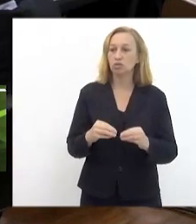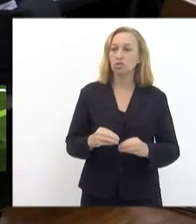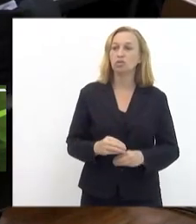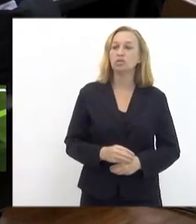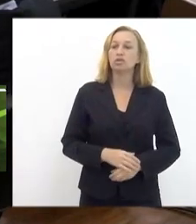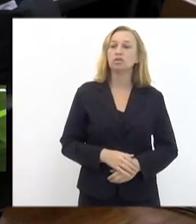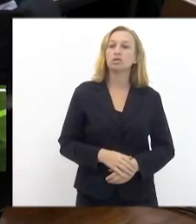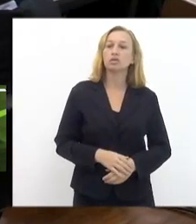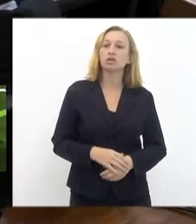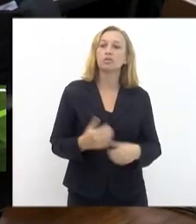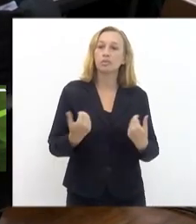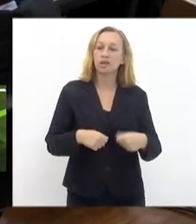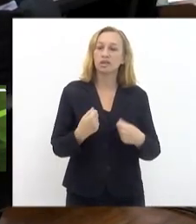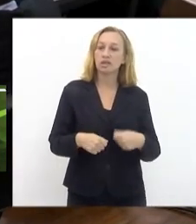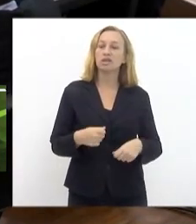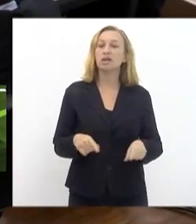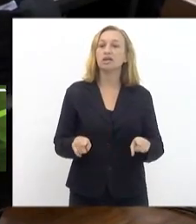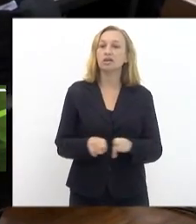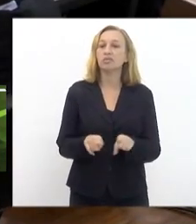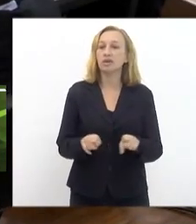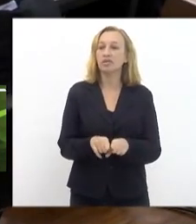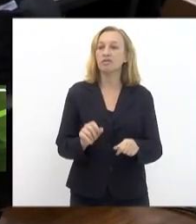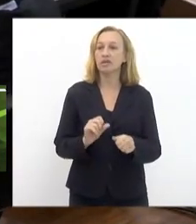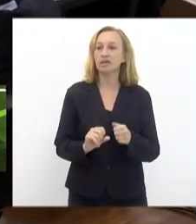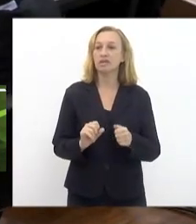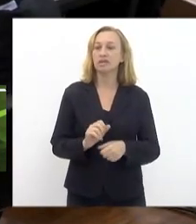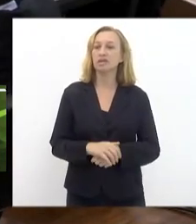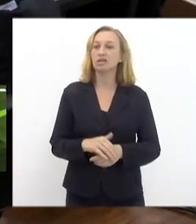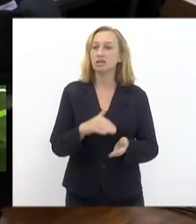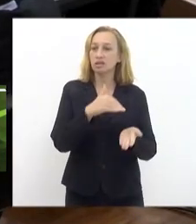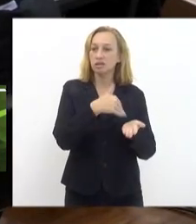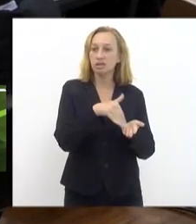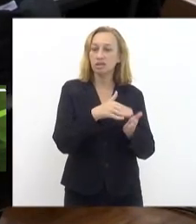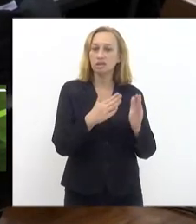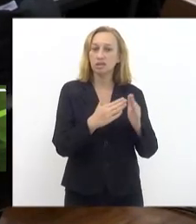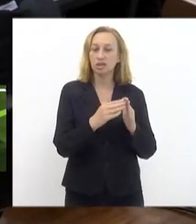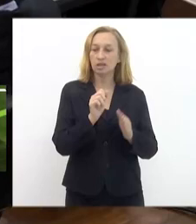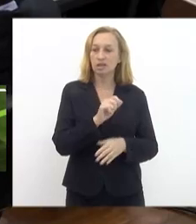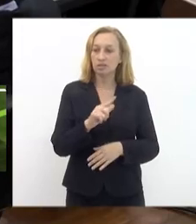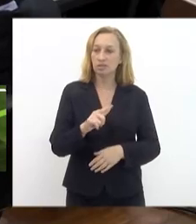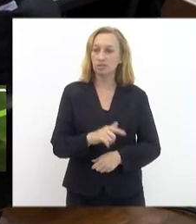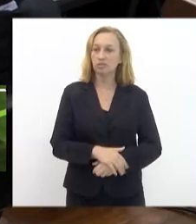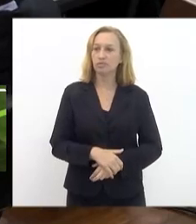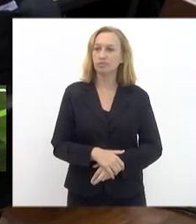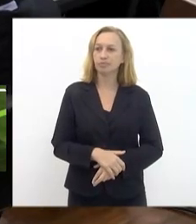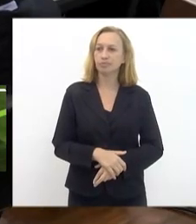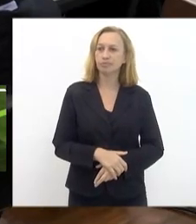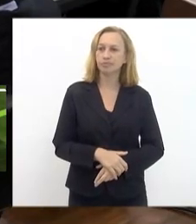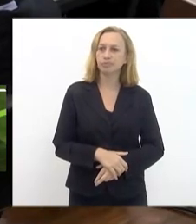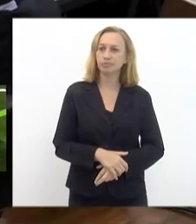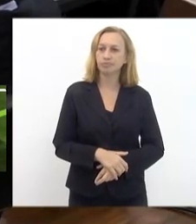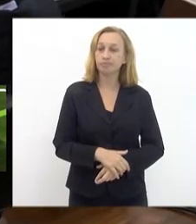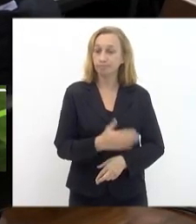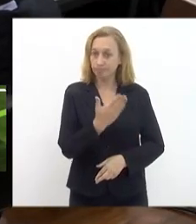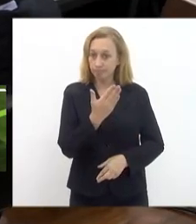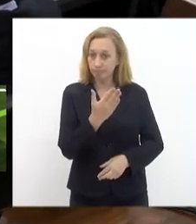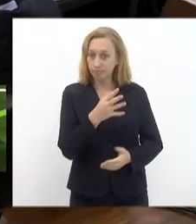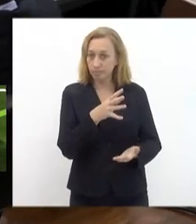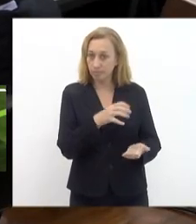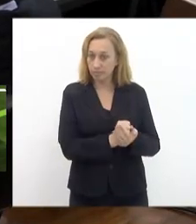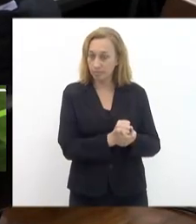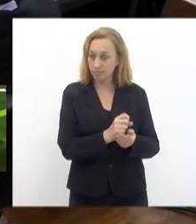E por que a gente vai precisar fazer outra coisa que a secretaria da casa civil É ela que está tudo